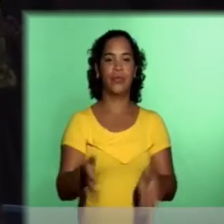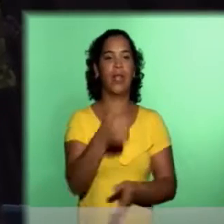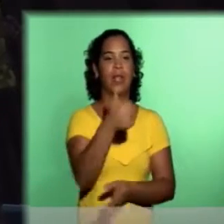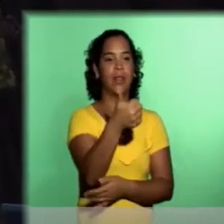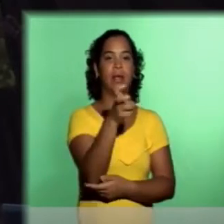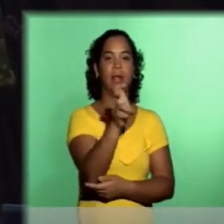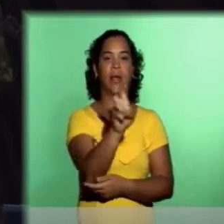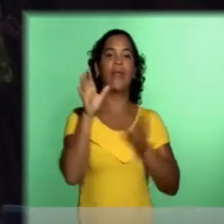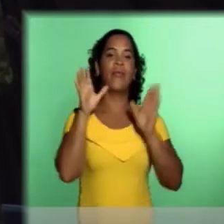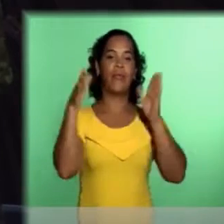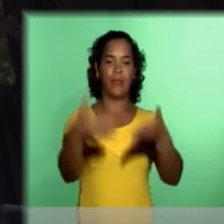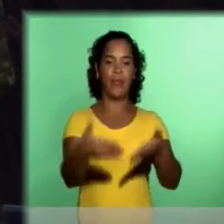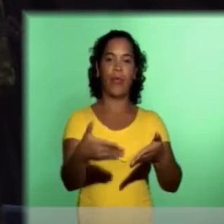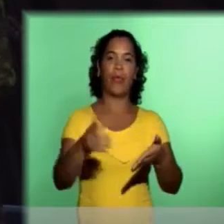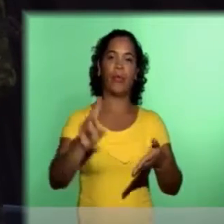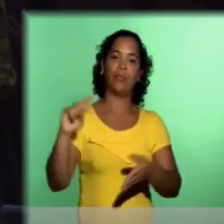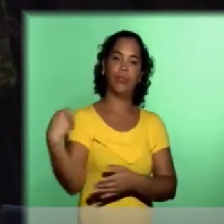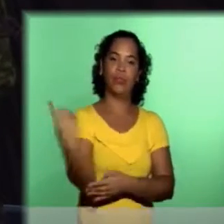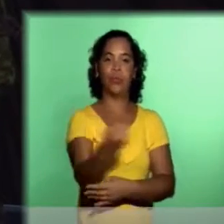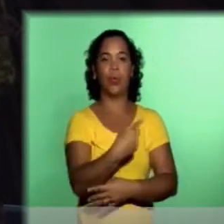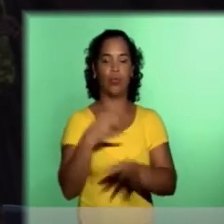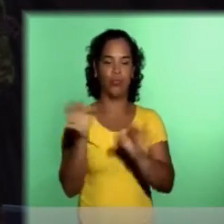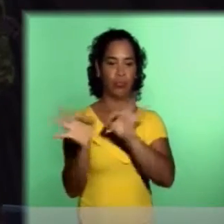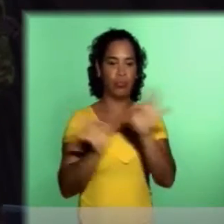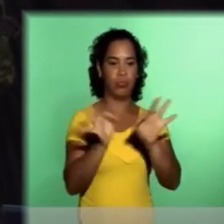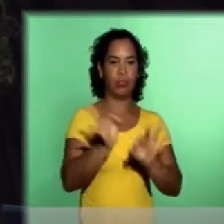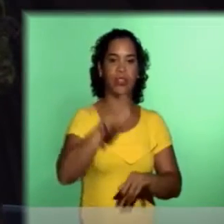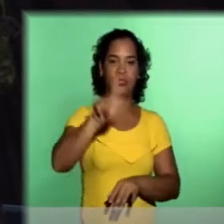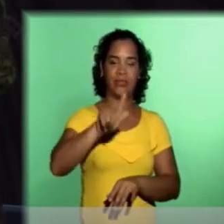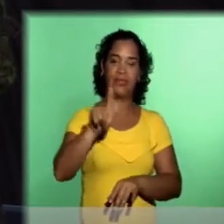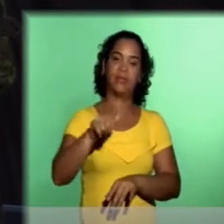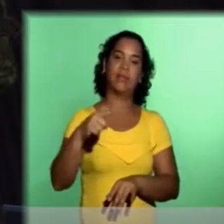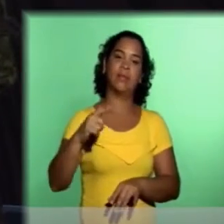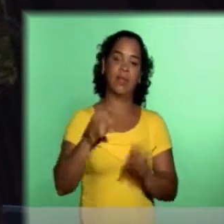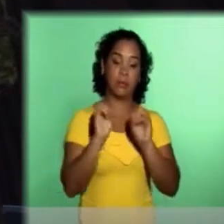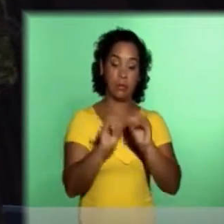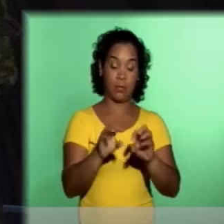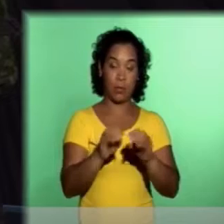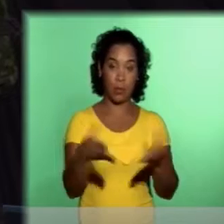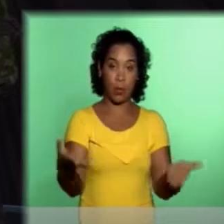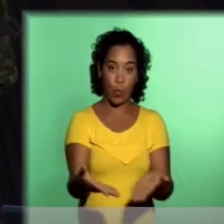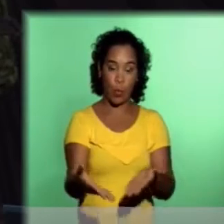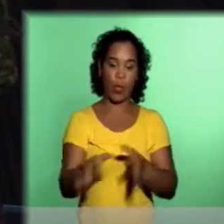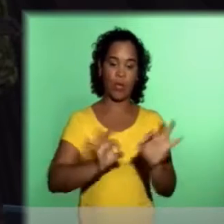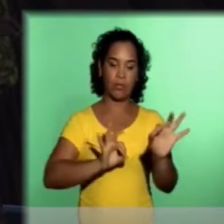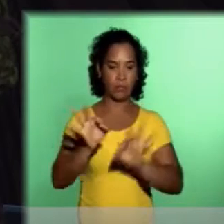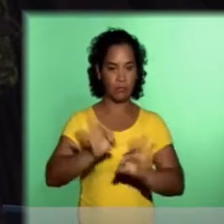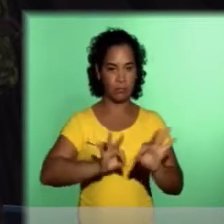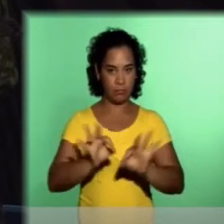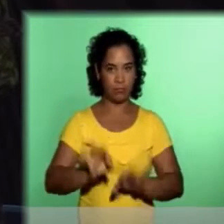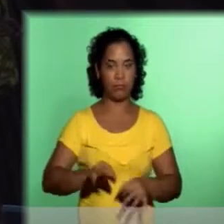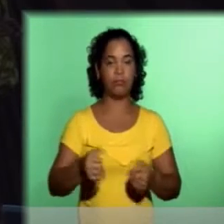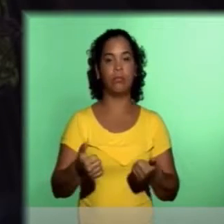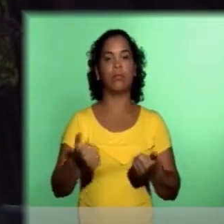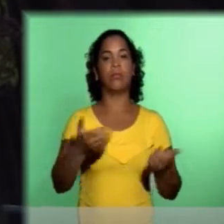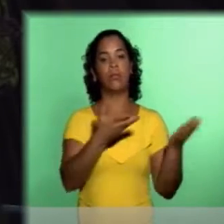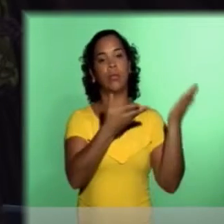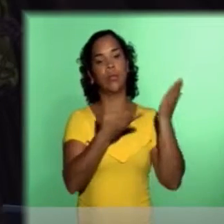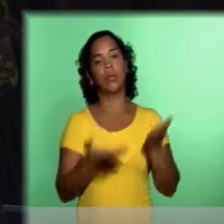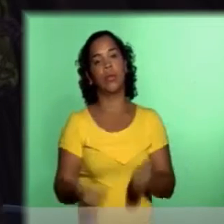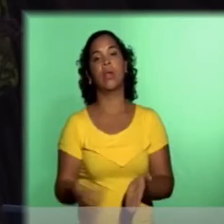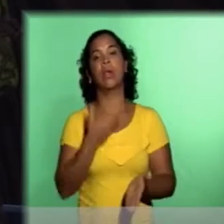Dirigentes Municipais de Educação. E para coordenar os trabalhos da primeira atividade, convidamos o